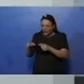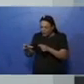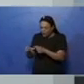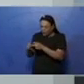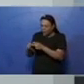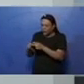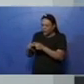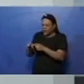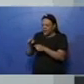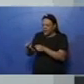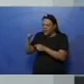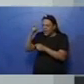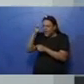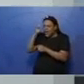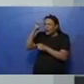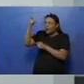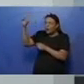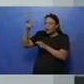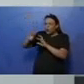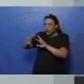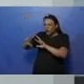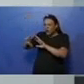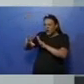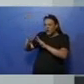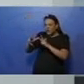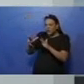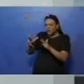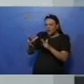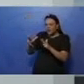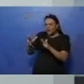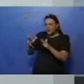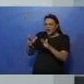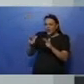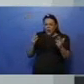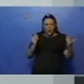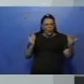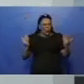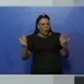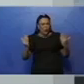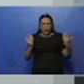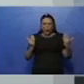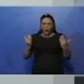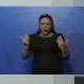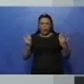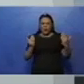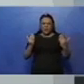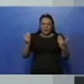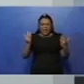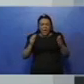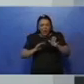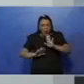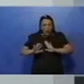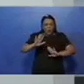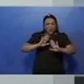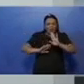formos pegar uma comparação, nós temos que ter uma coerência uma cautela, um